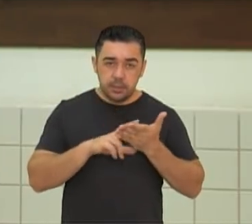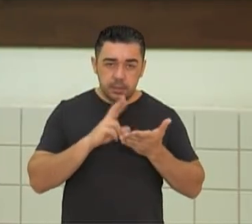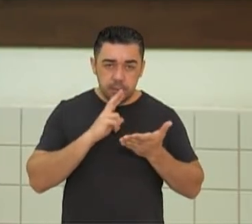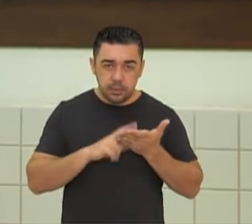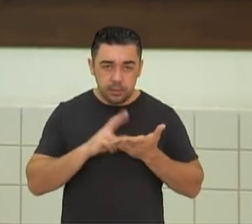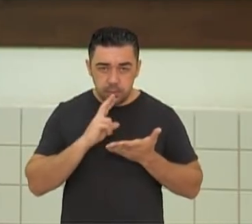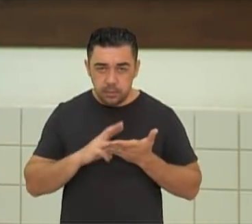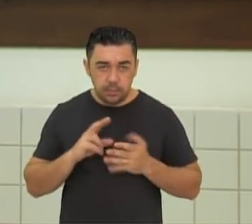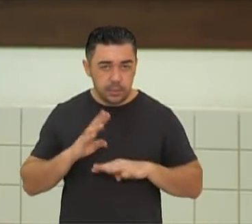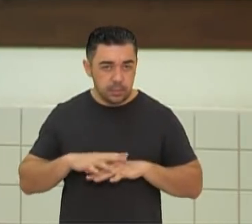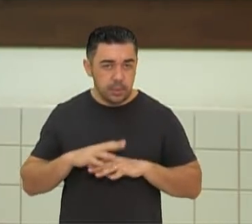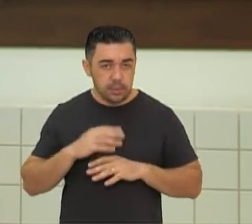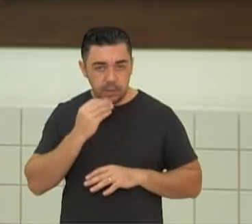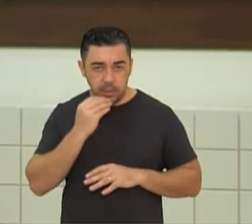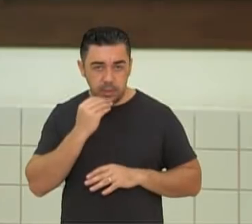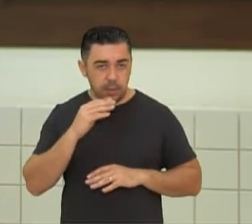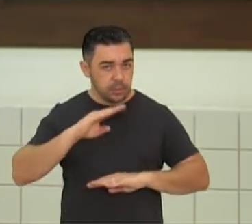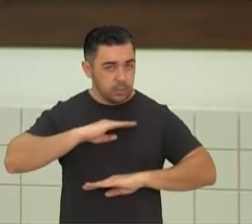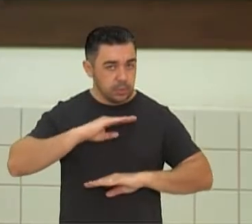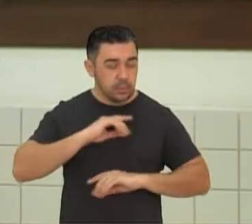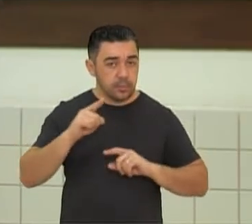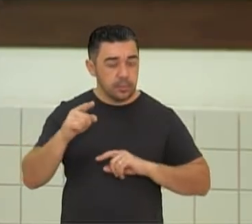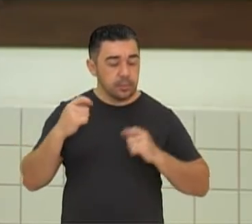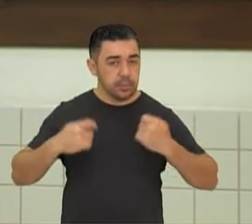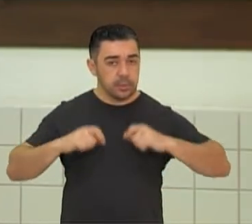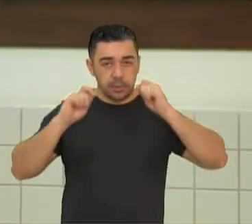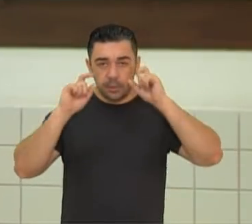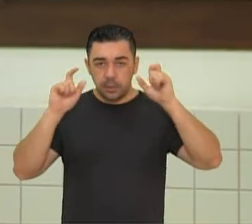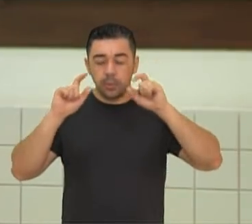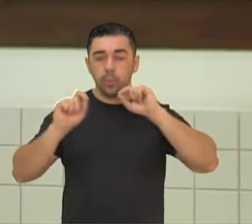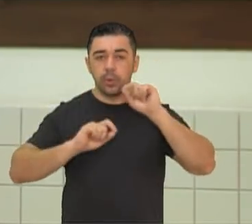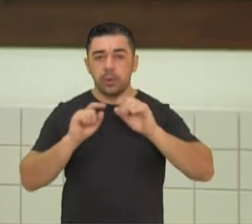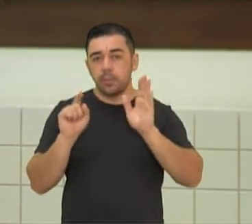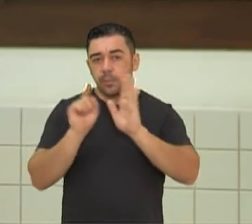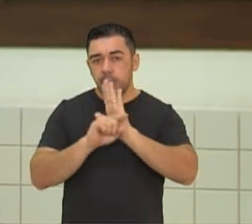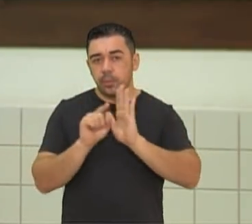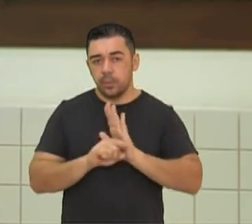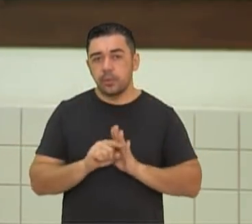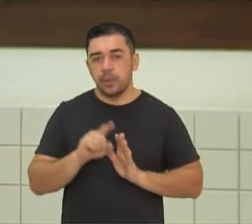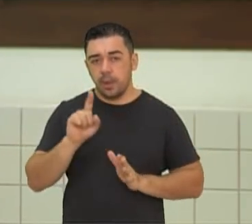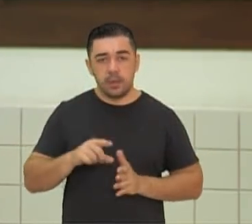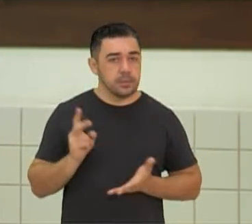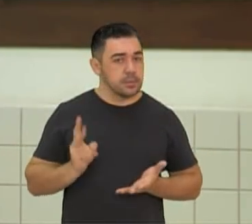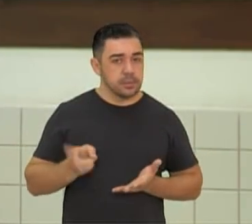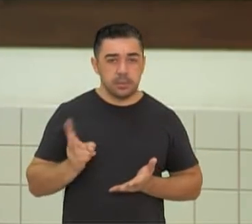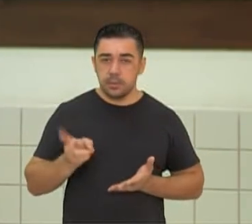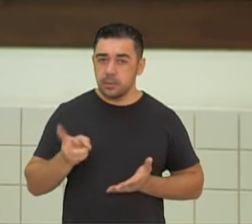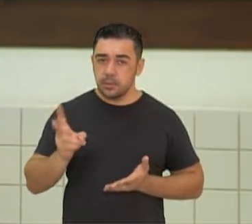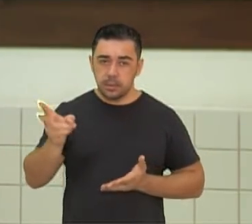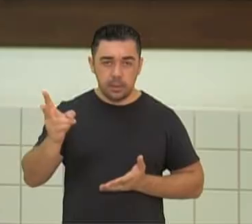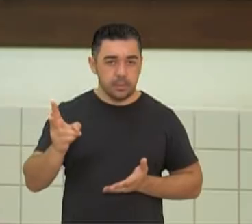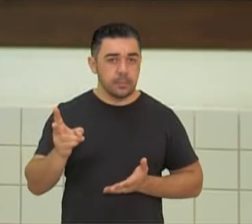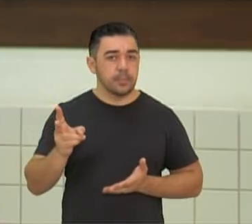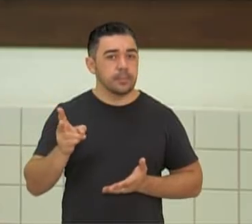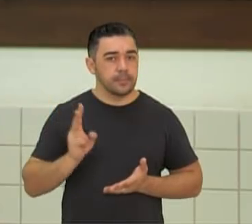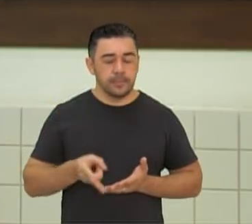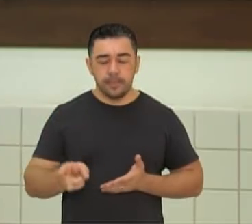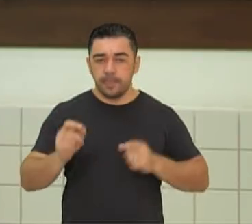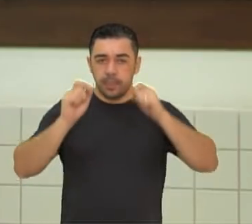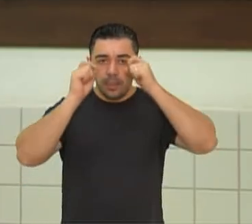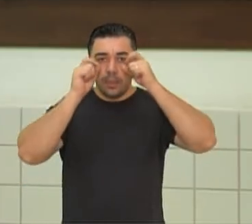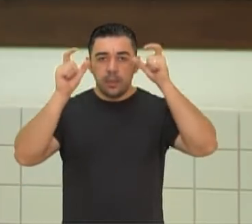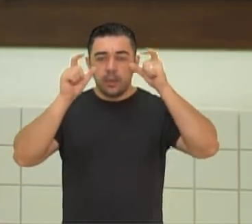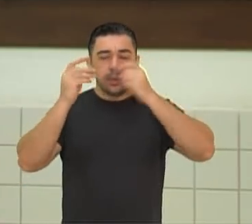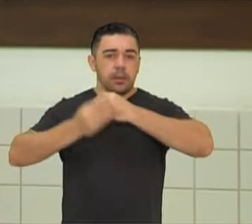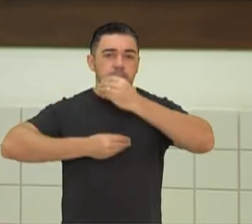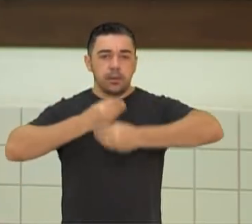essa situação, mas você precisa estar atento. Esse tipo de questão é um tipo de questão que sempre aparece. Então, fique esperto com